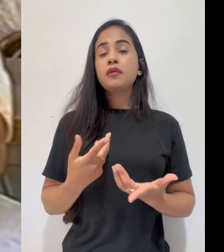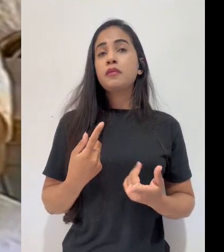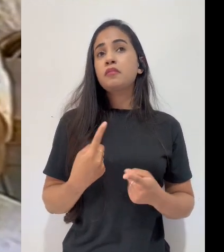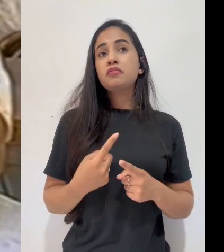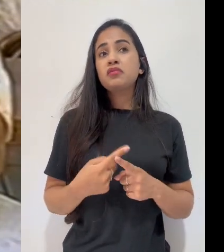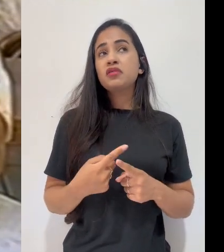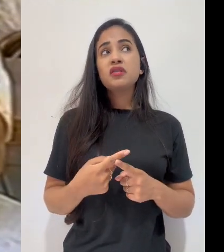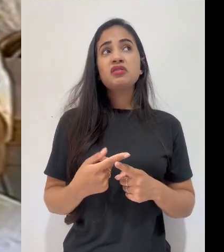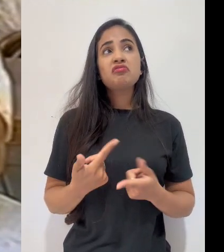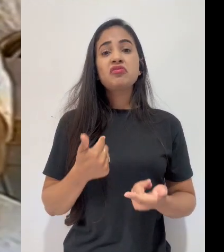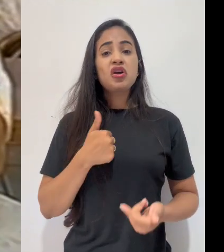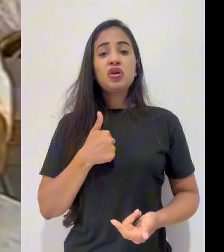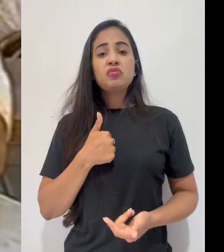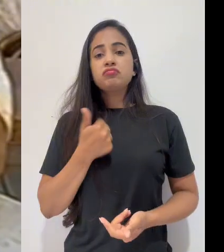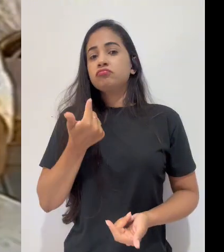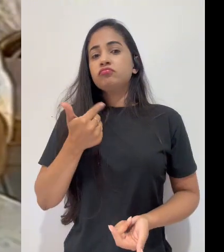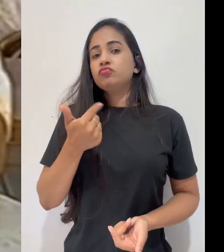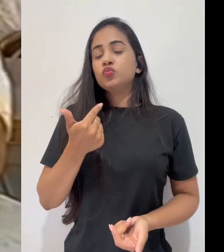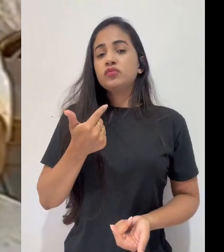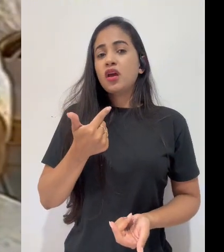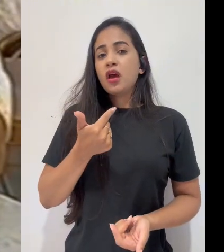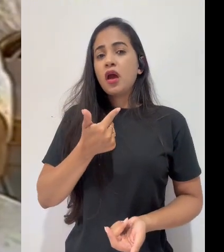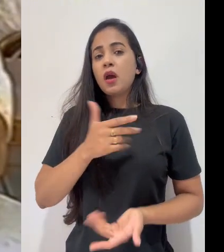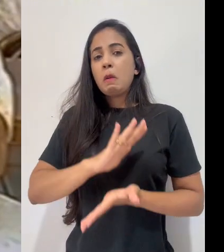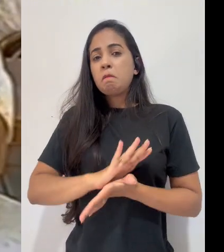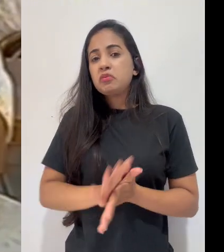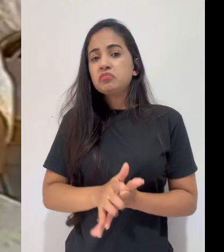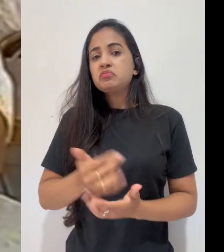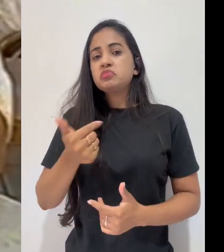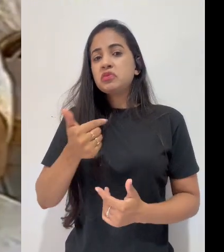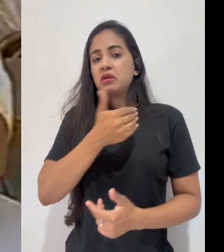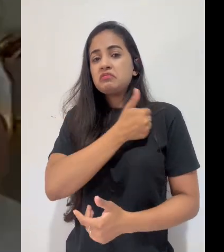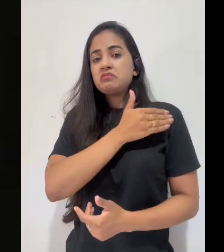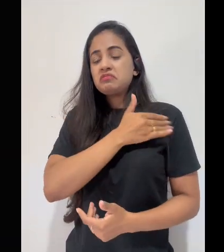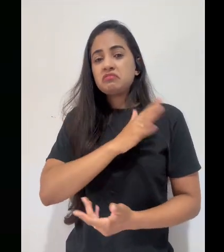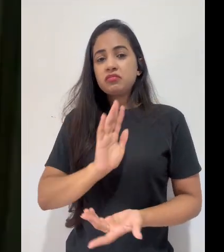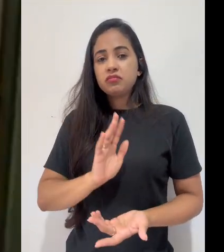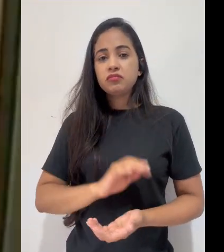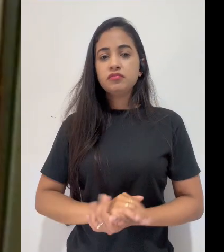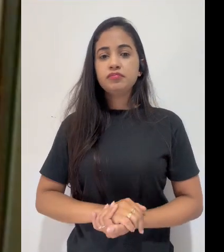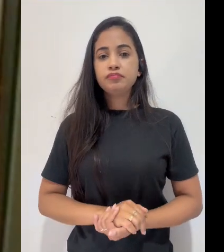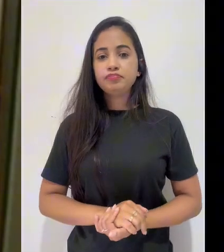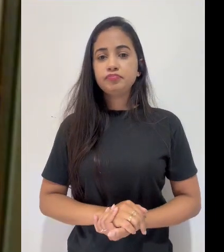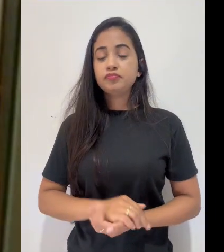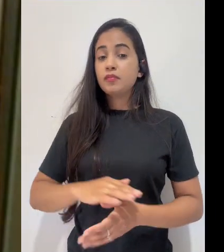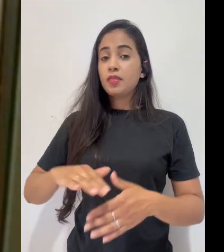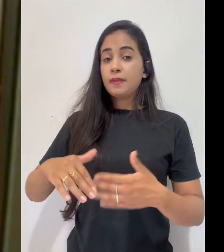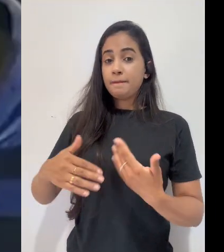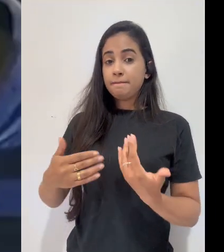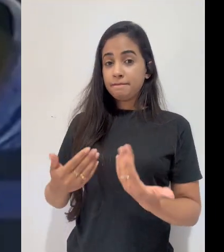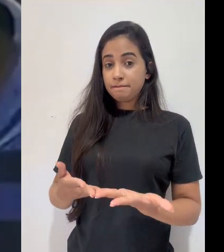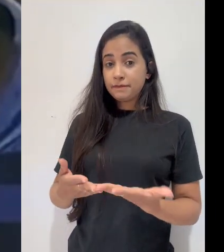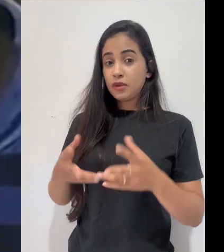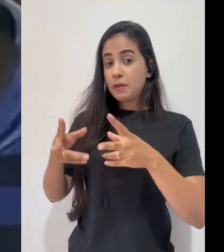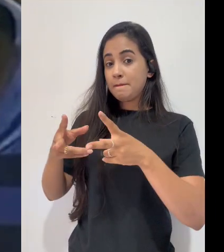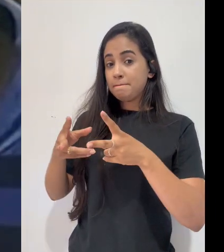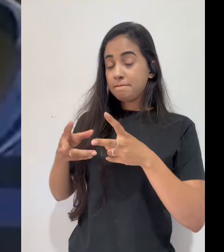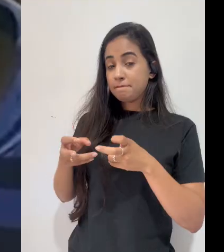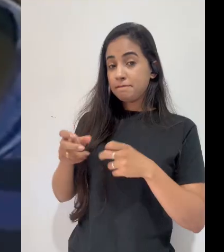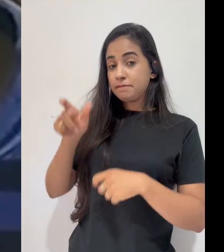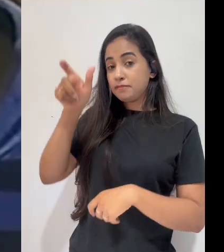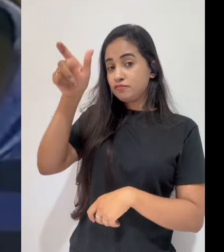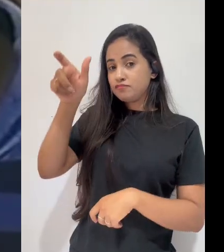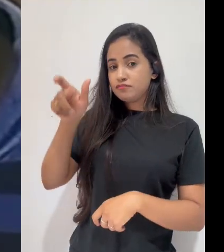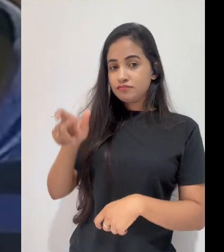né? Porque eu não tenho nada, não tenho preconceito nenhum. Sabedor de que Vossa Senhoria é pessoa de